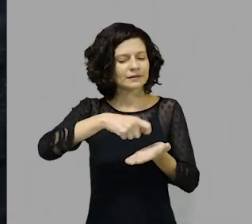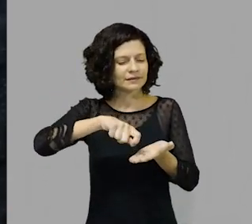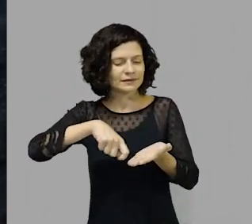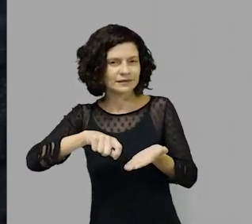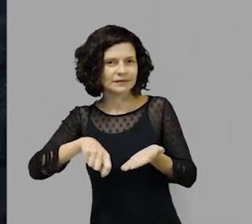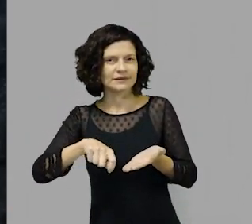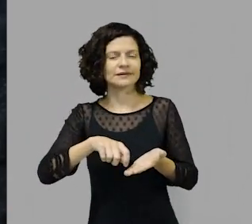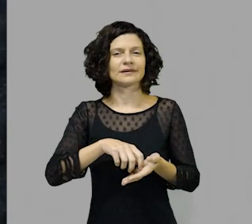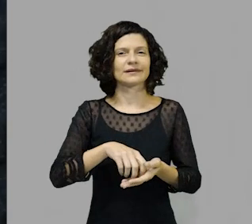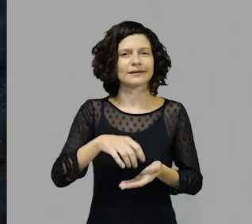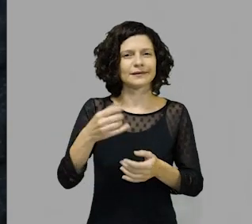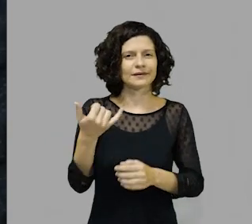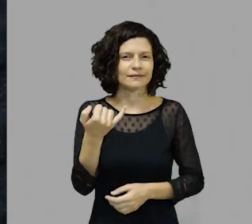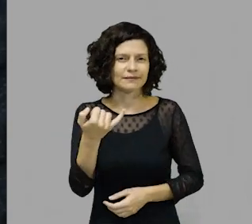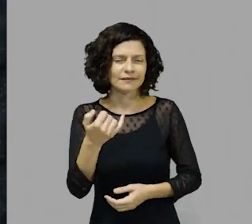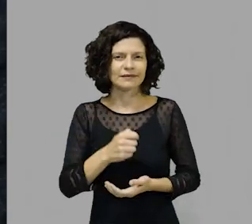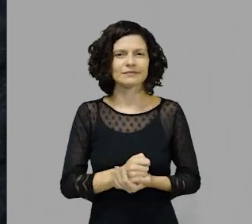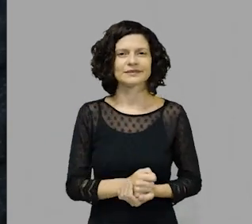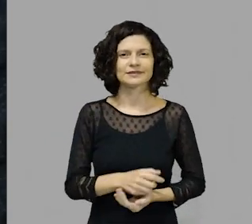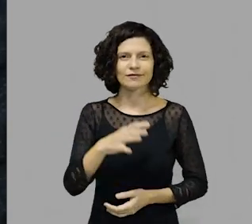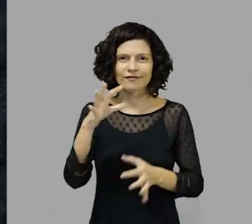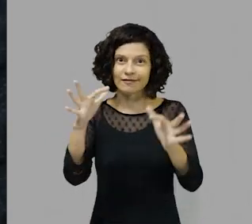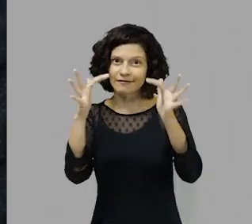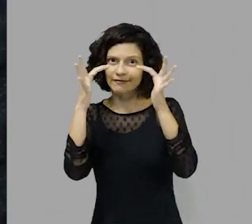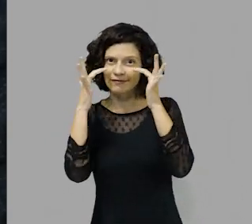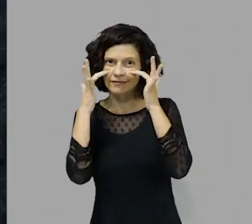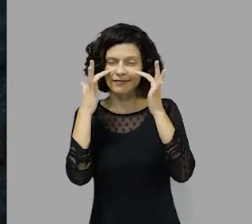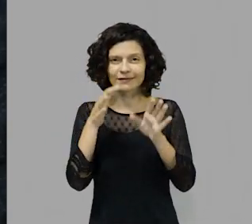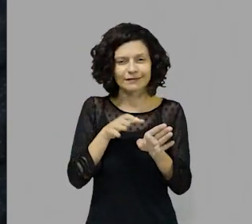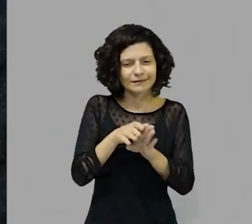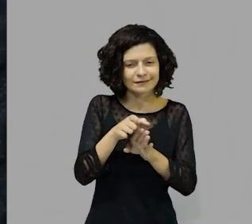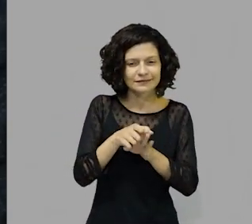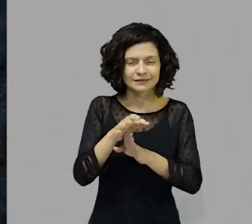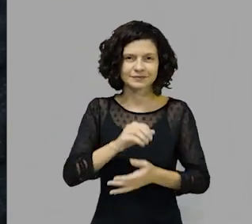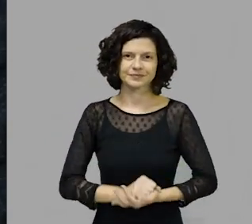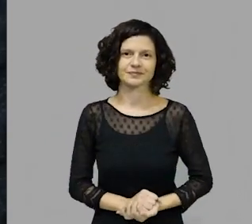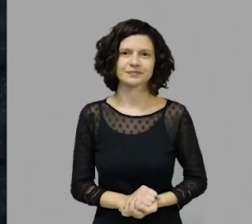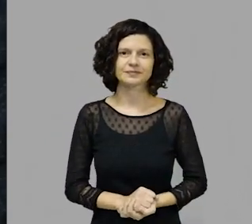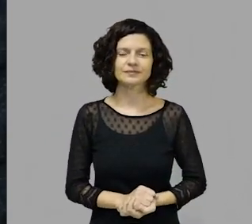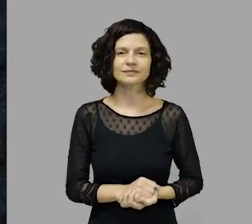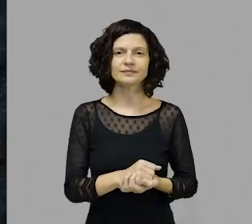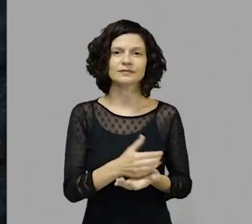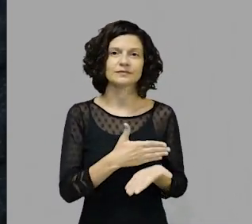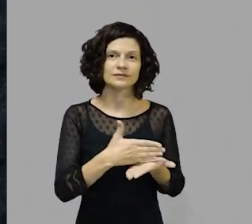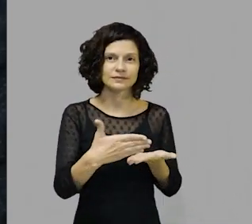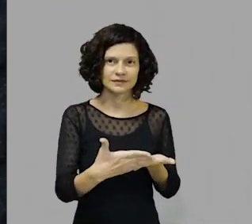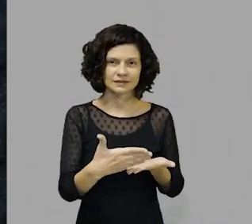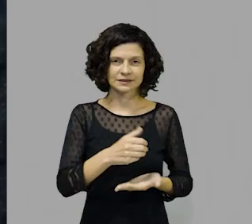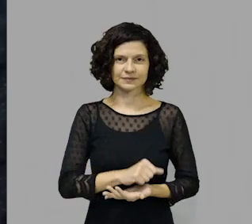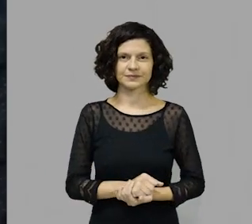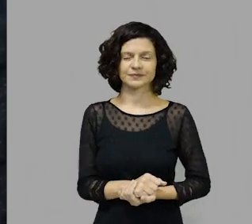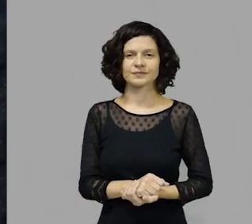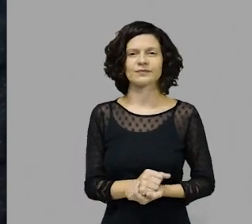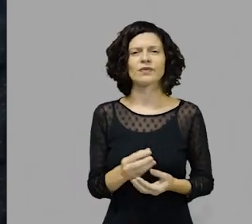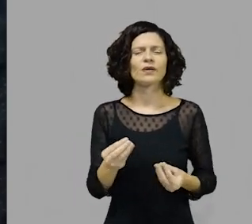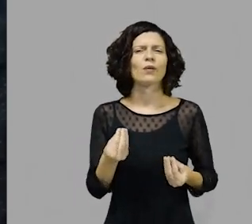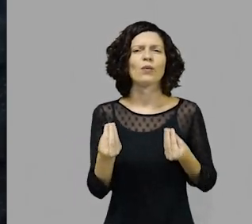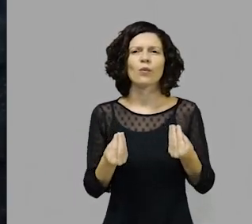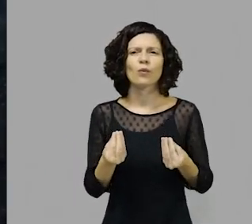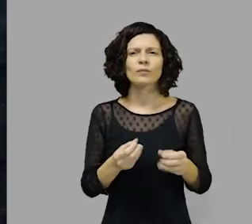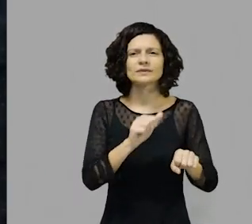fica atento às dicas que eu vou te dar na aula de hoje e vamos começar falando sobre a relação entre pobreza e